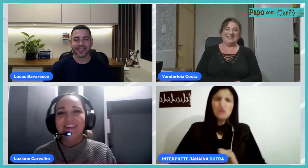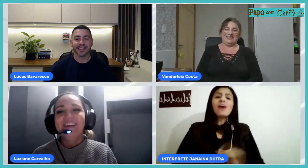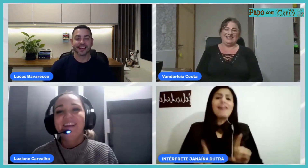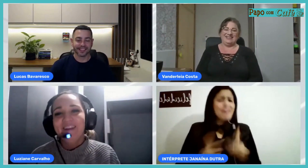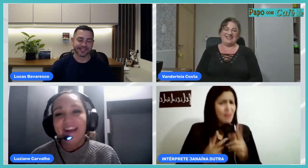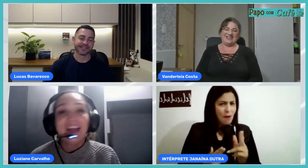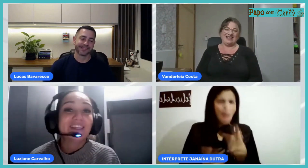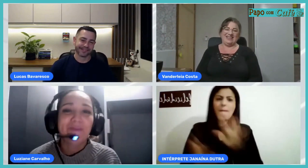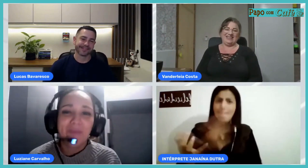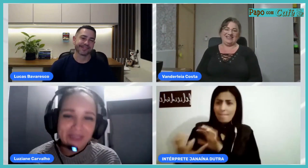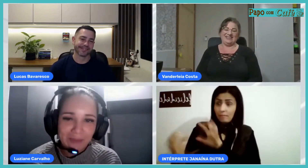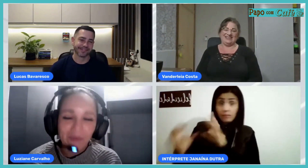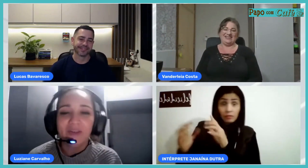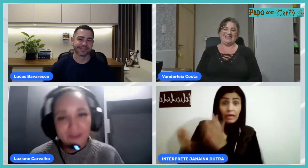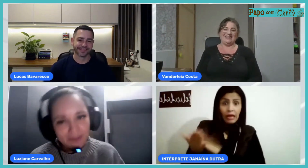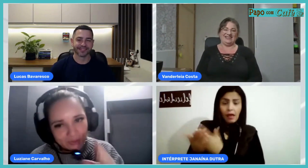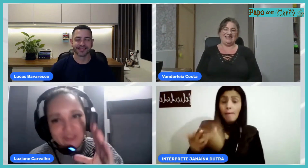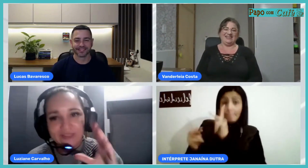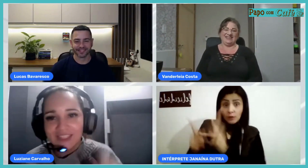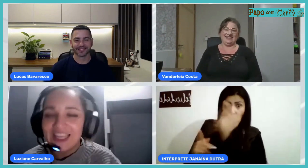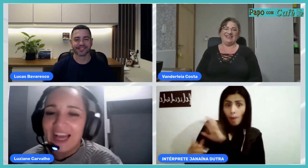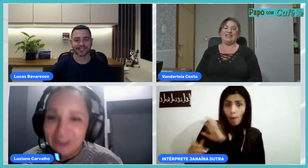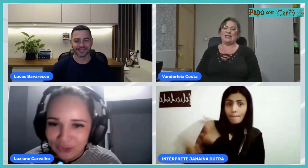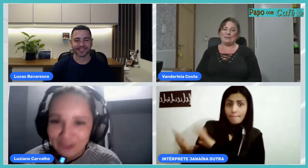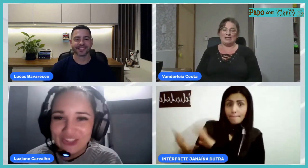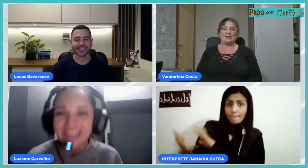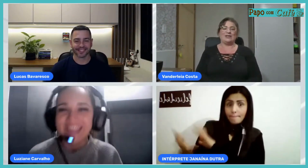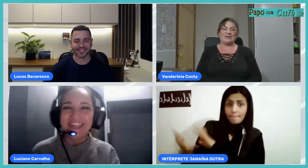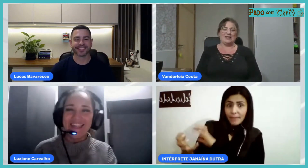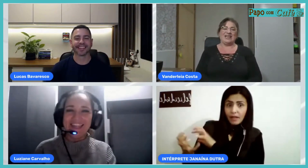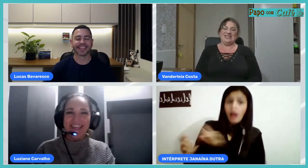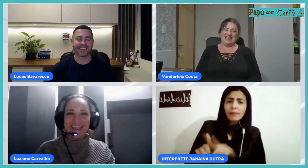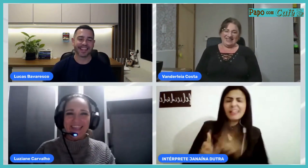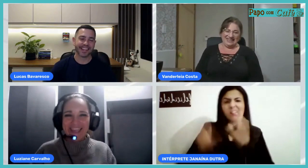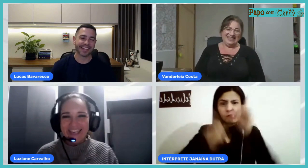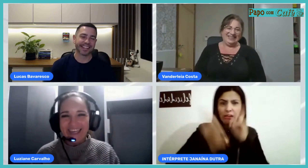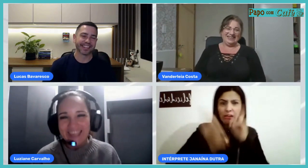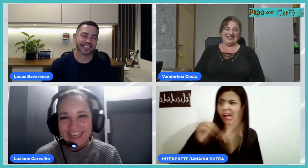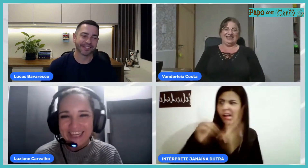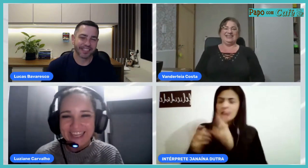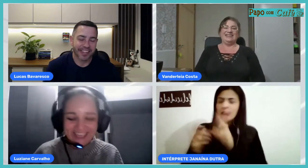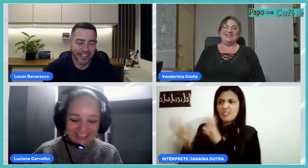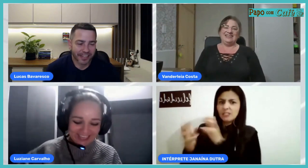bocas, né? Isso Caras e aí. bocas é boa. Expressões faciais, gente. Expressões.